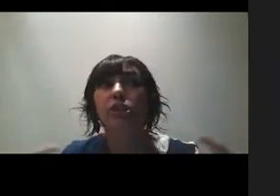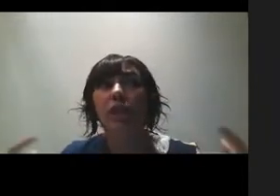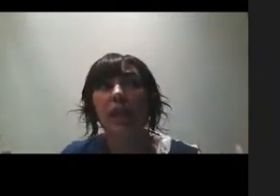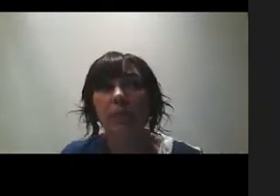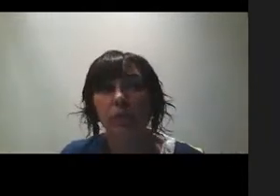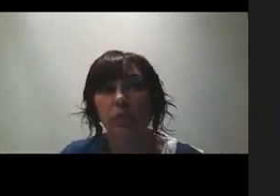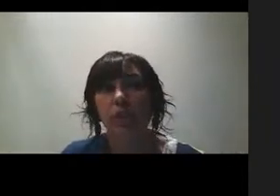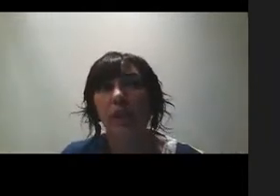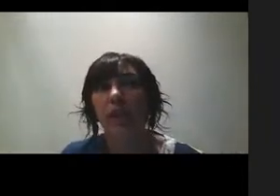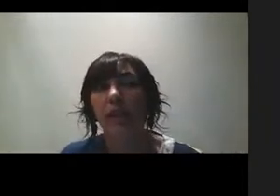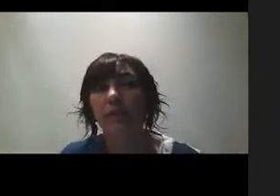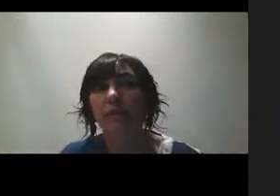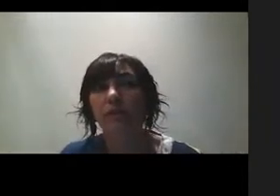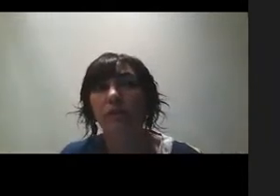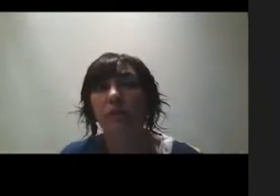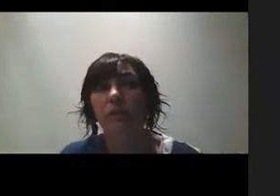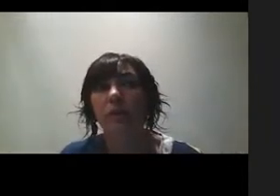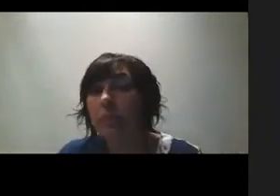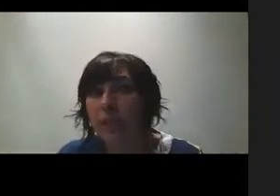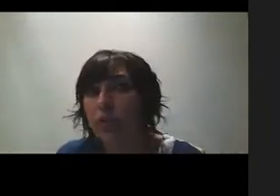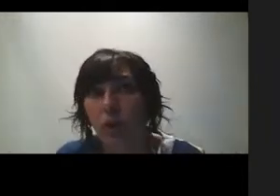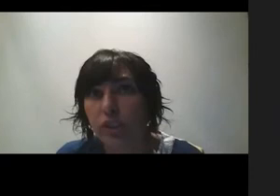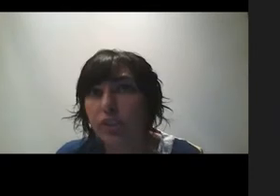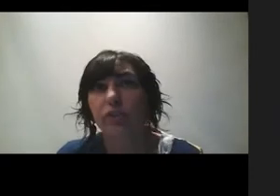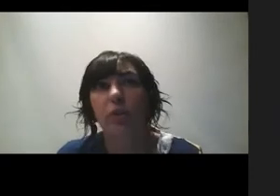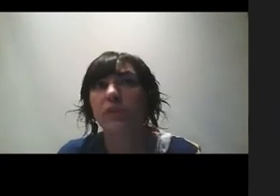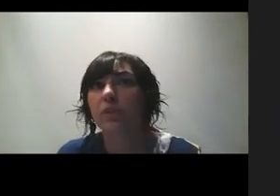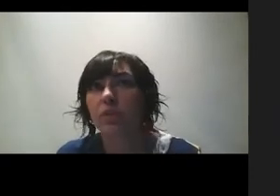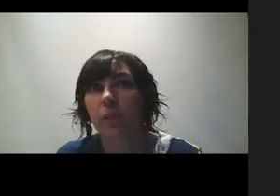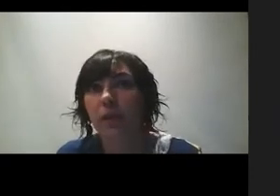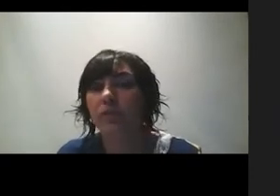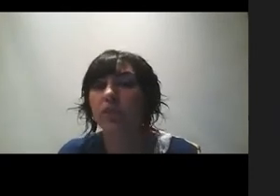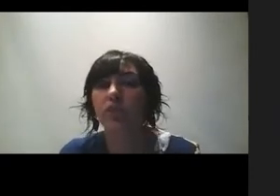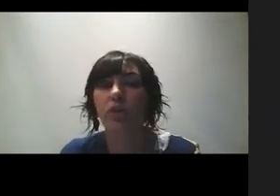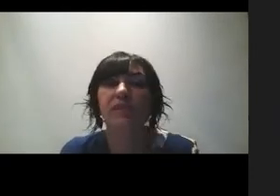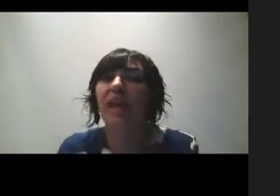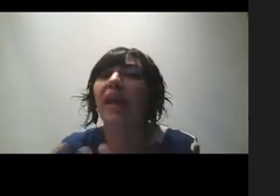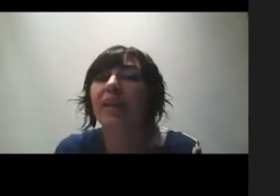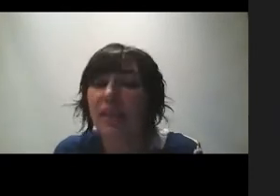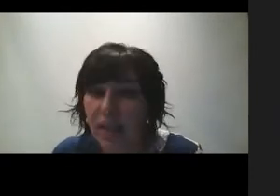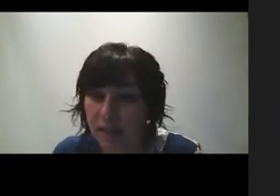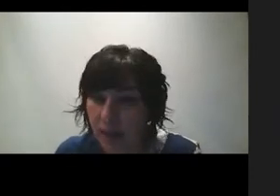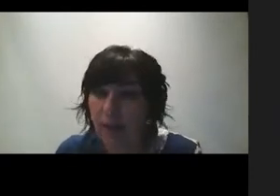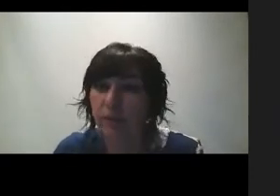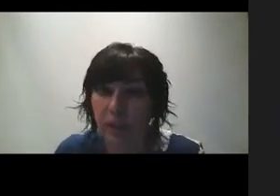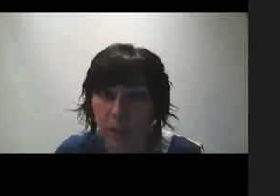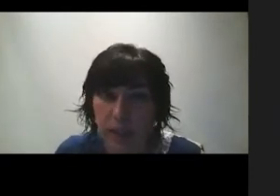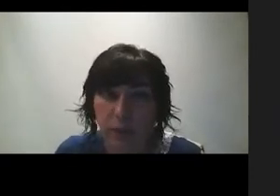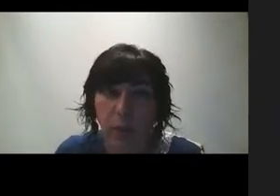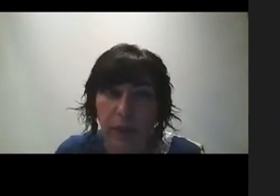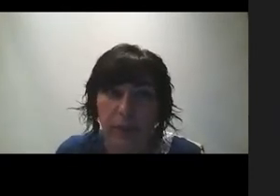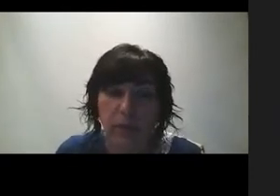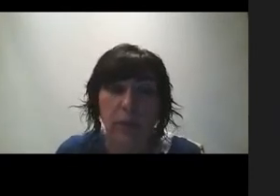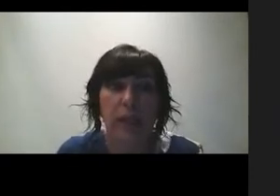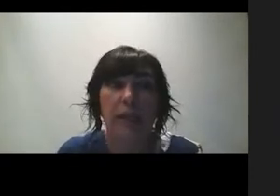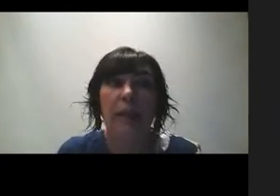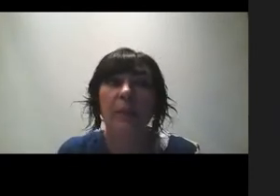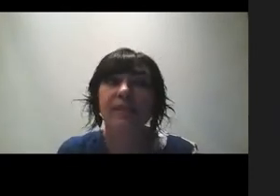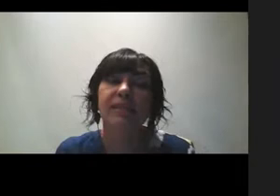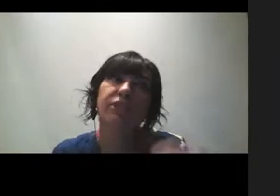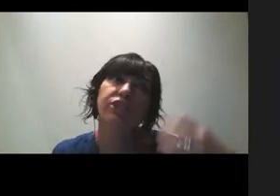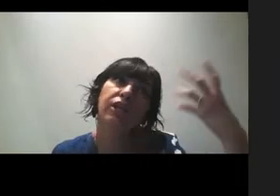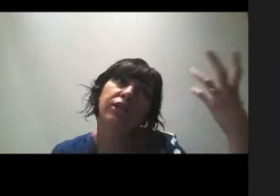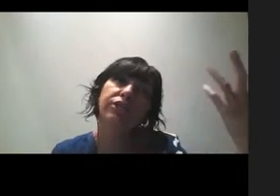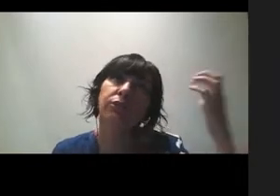das tem a noite é ligações são seres humanos a gente consegue ir até um determinado momento